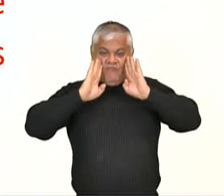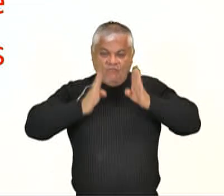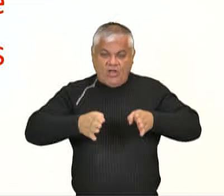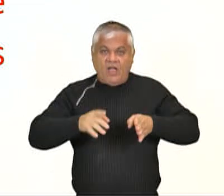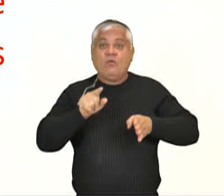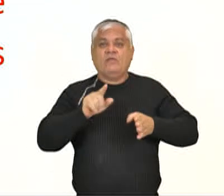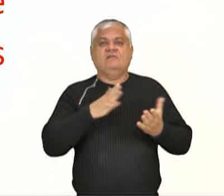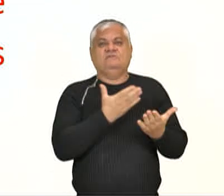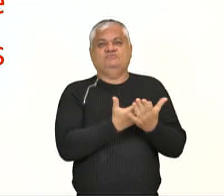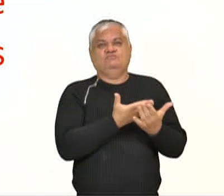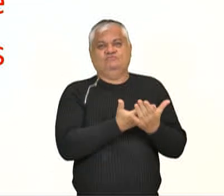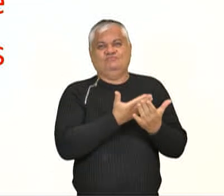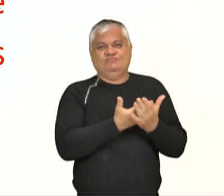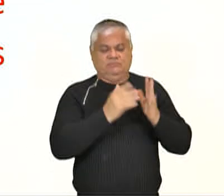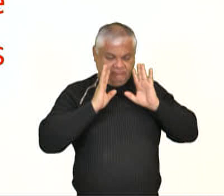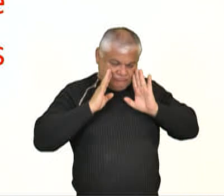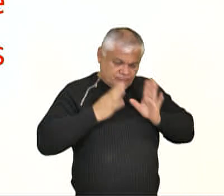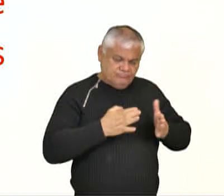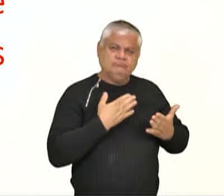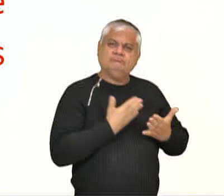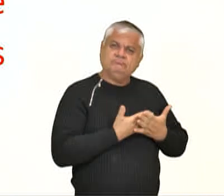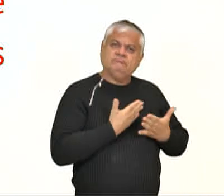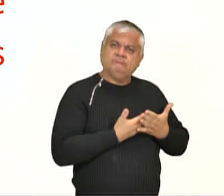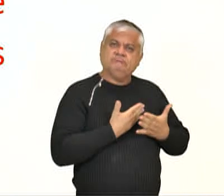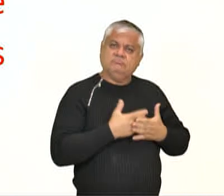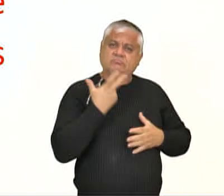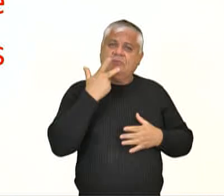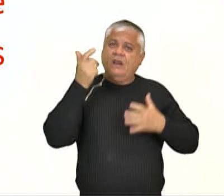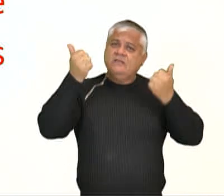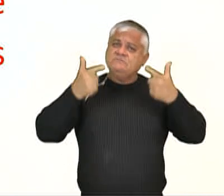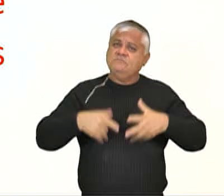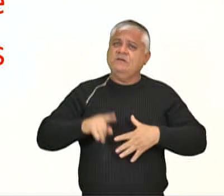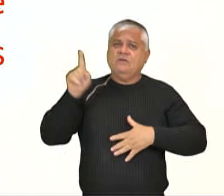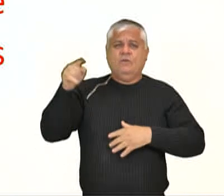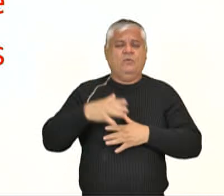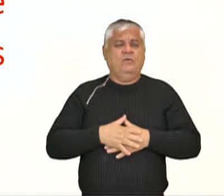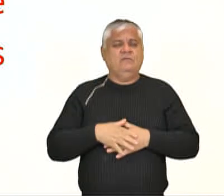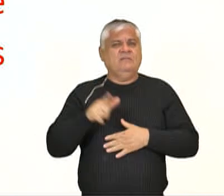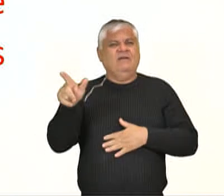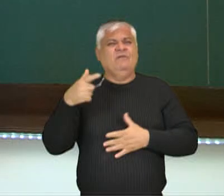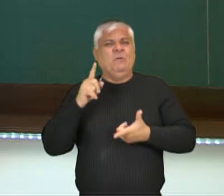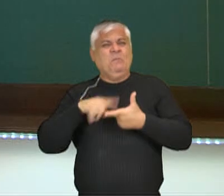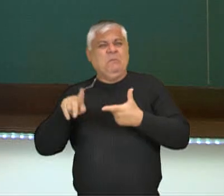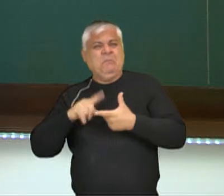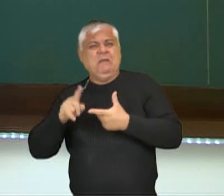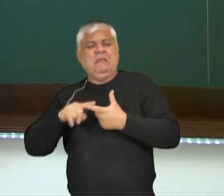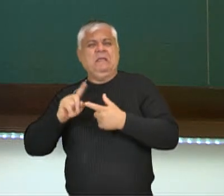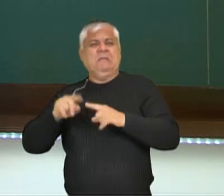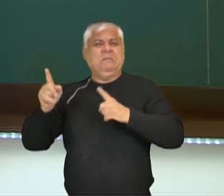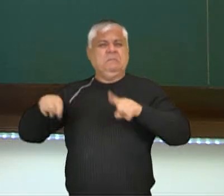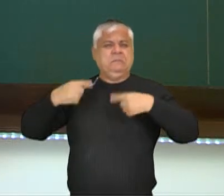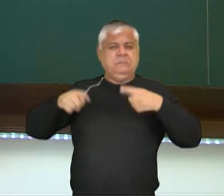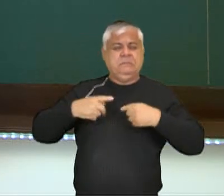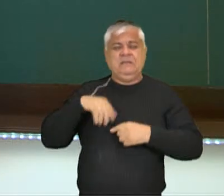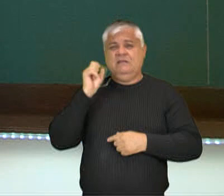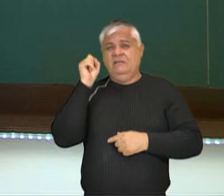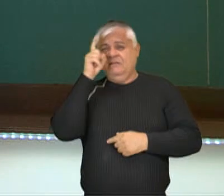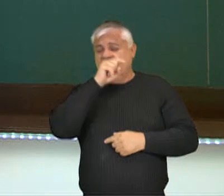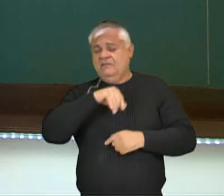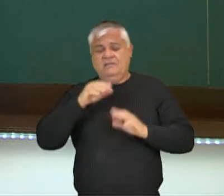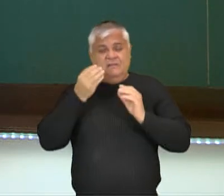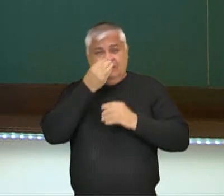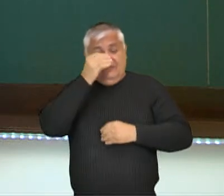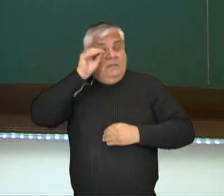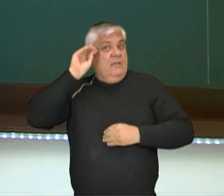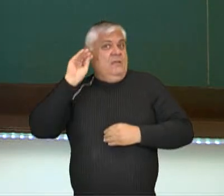seus estudos, né? Foi isso que ela disse aí. E é a melhor coisa, né? Quando a gente está passando, às vezes, por alguma dificuldade, se concentrar nos